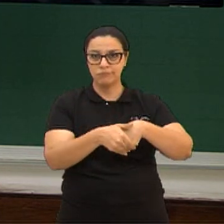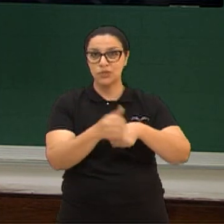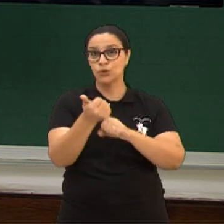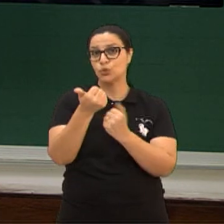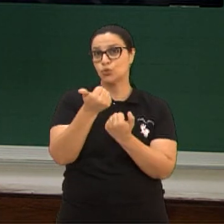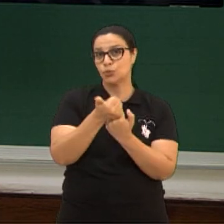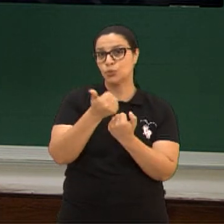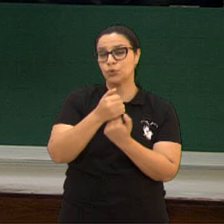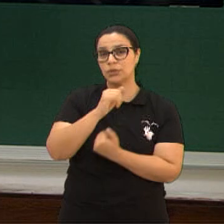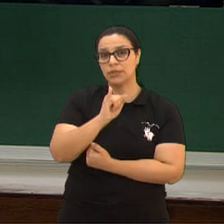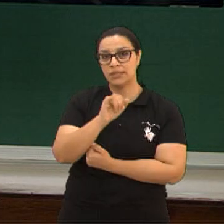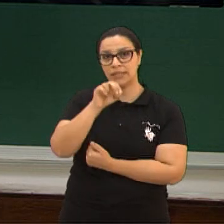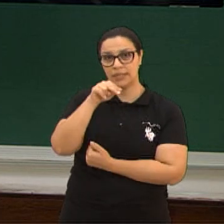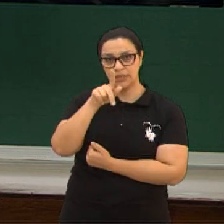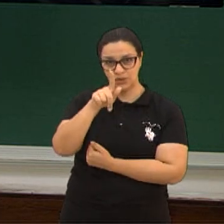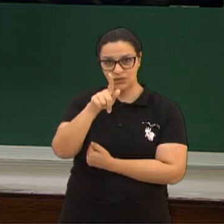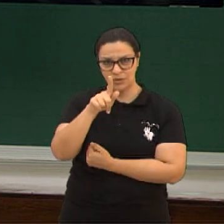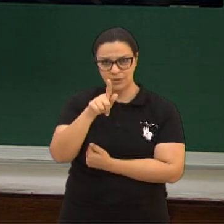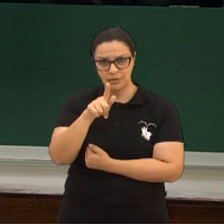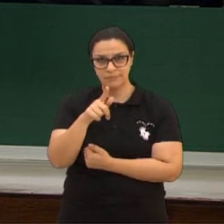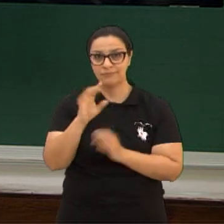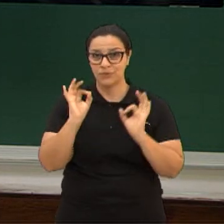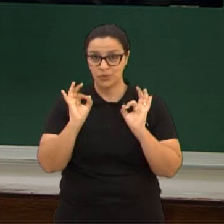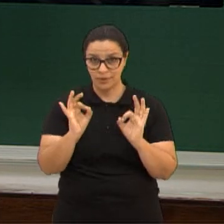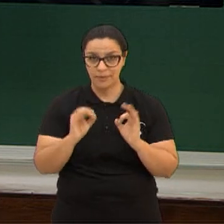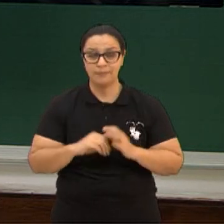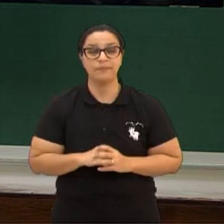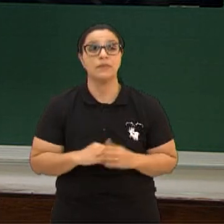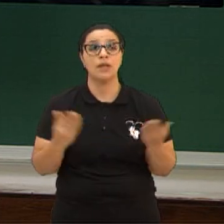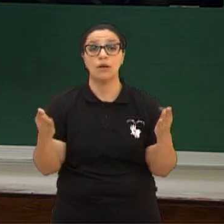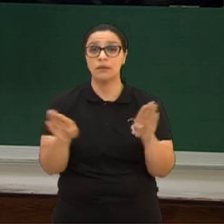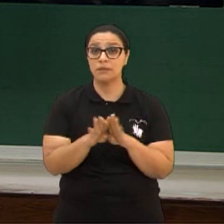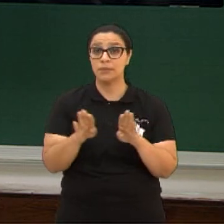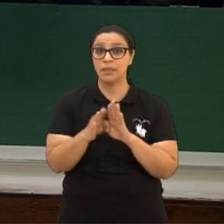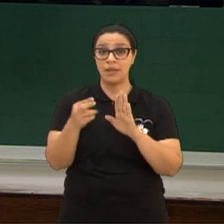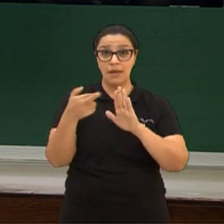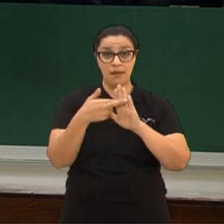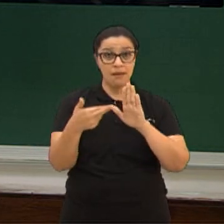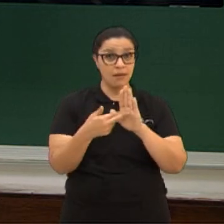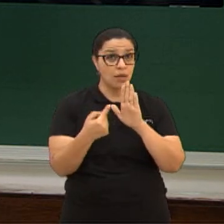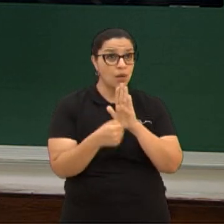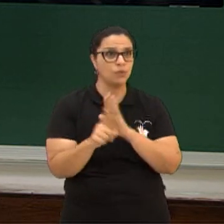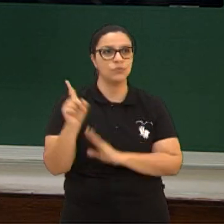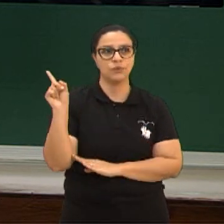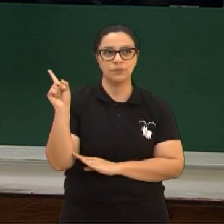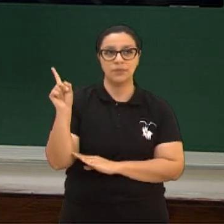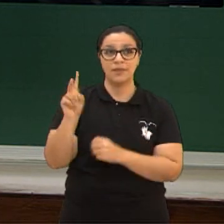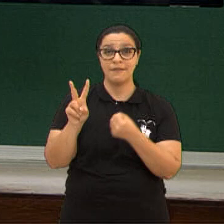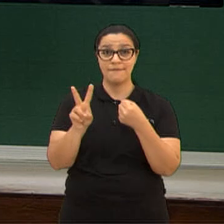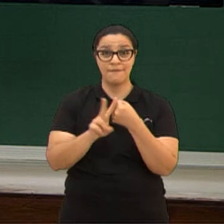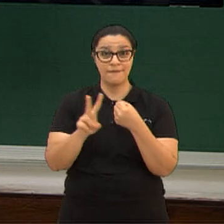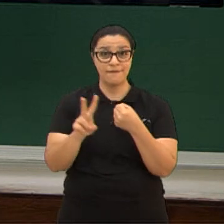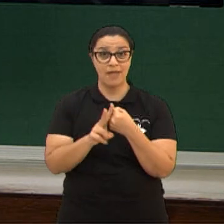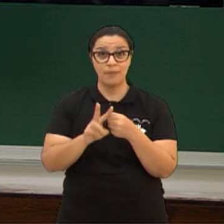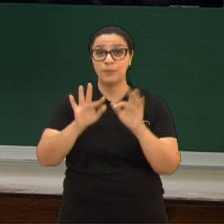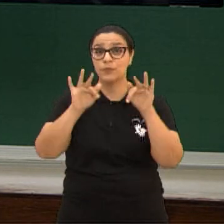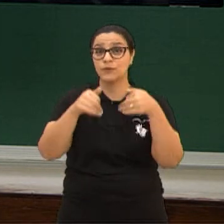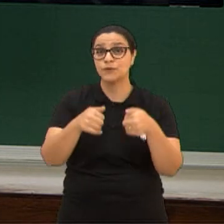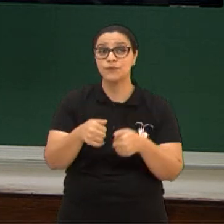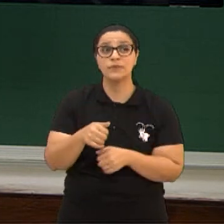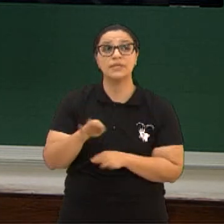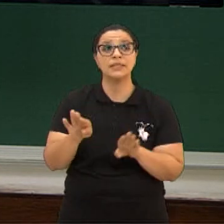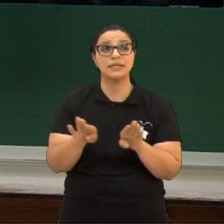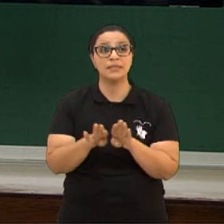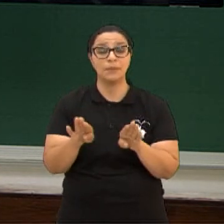a teacher vai corrigindo vocês, não se preocupem. E a nossa última regrinha. Verbos terminados em